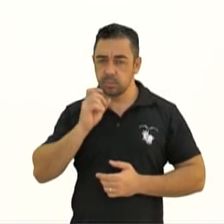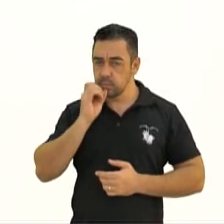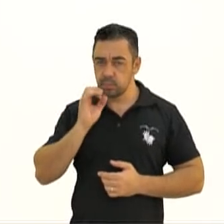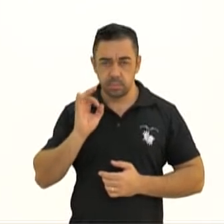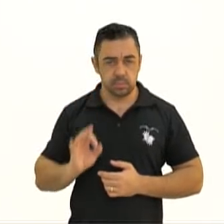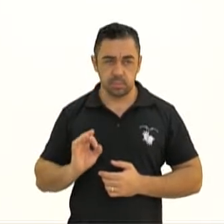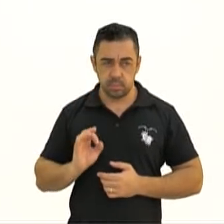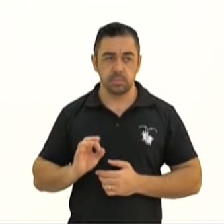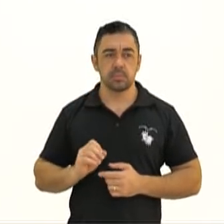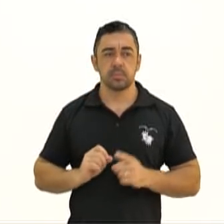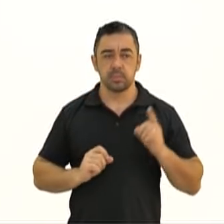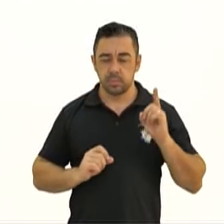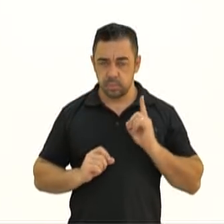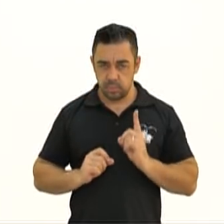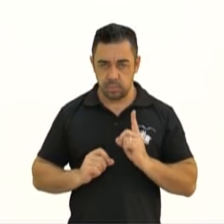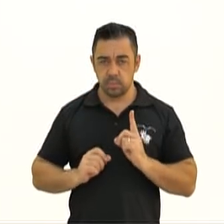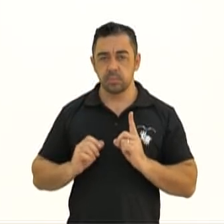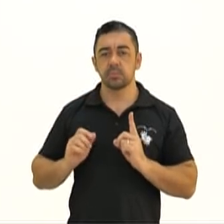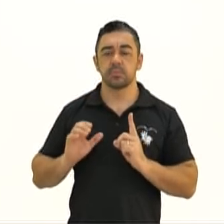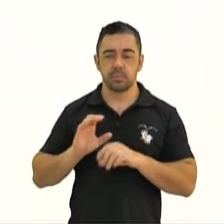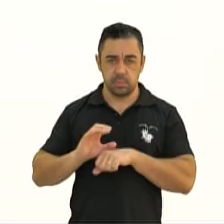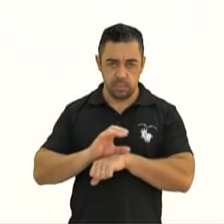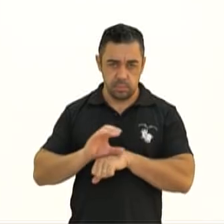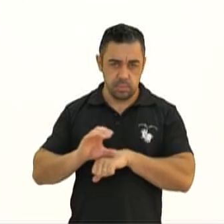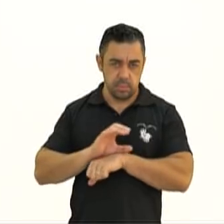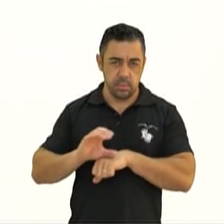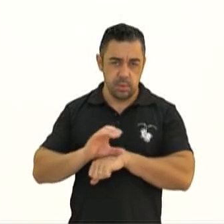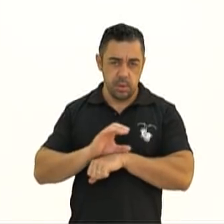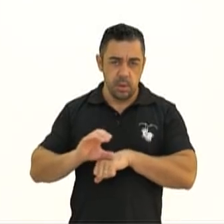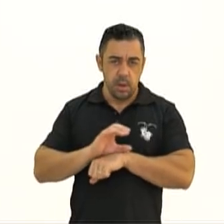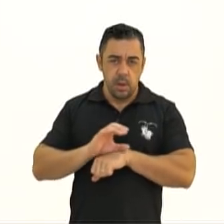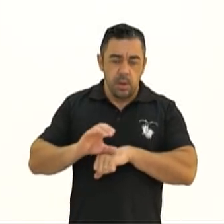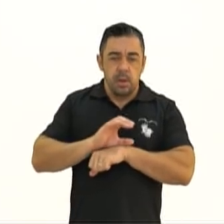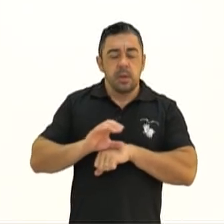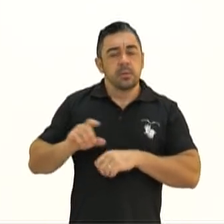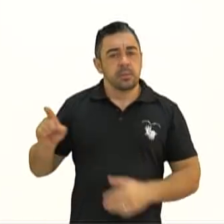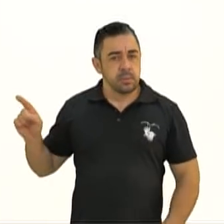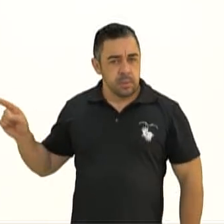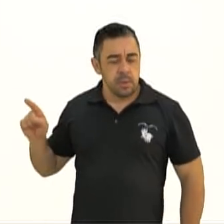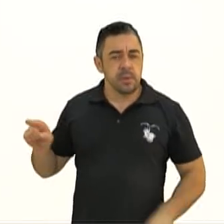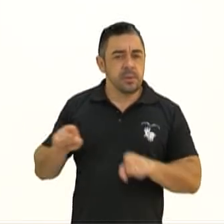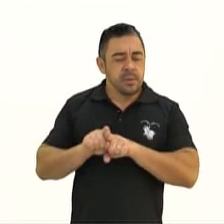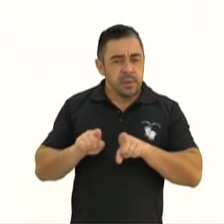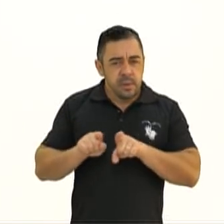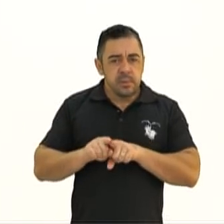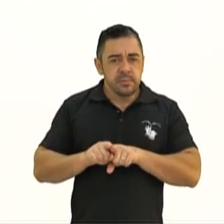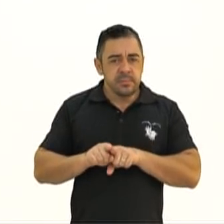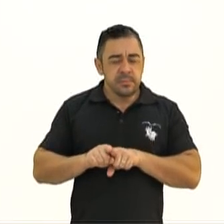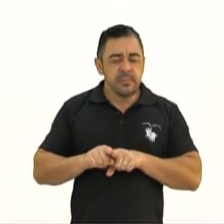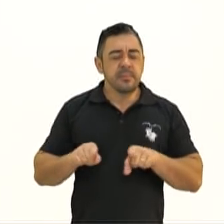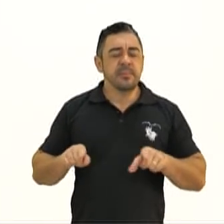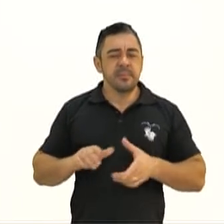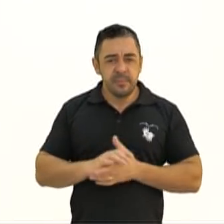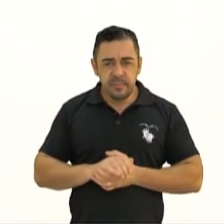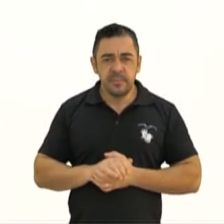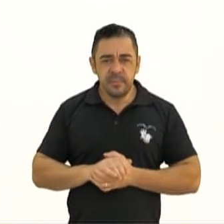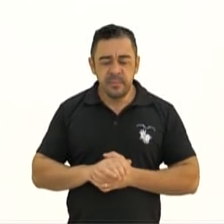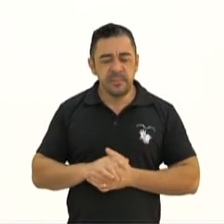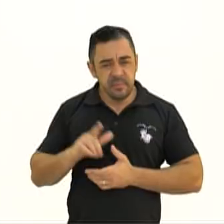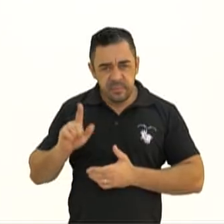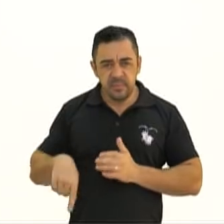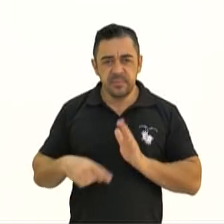Então, a professora colocou aqui uma pessoa também, né? Um símbolozinho aqui de uma pessoa na cor cinza também,